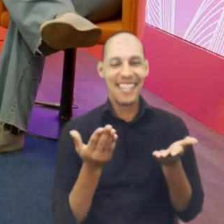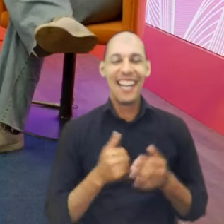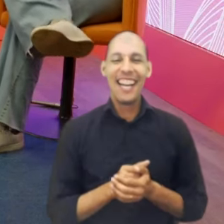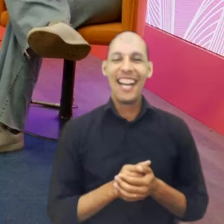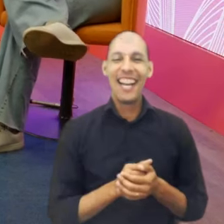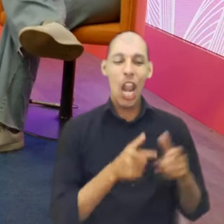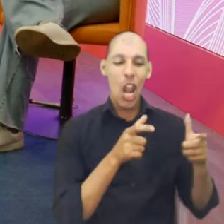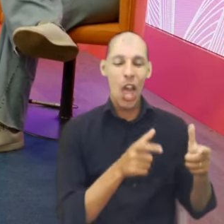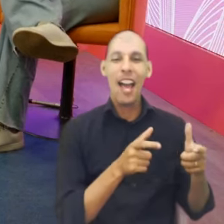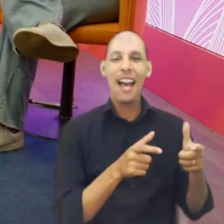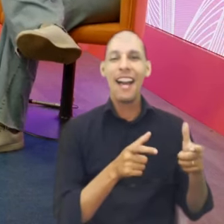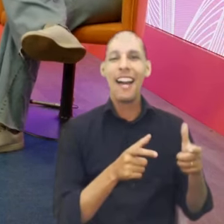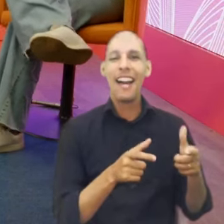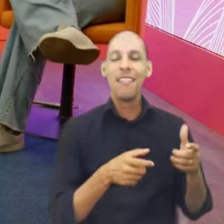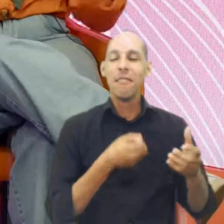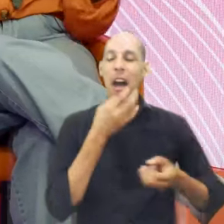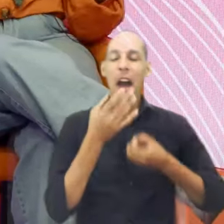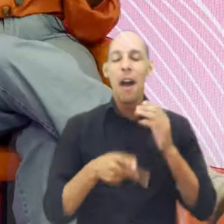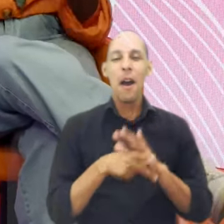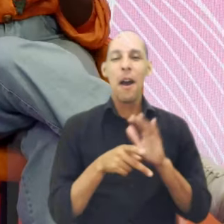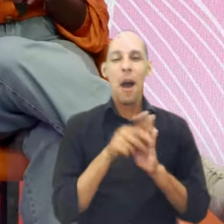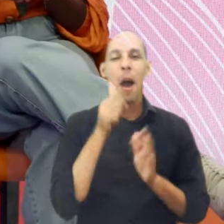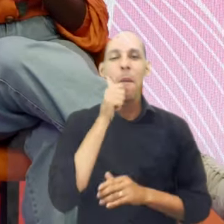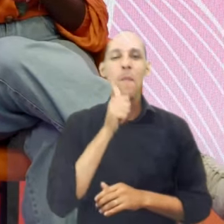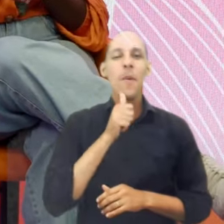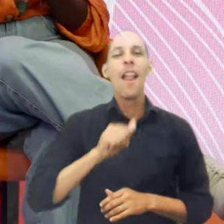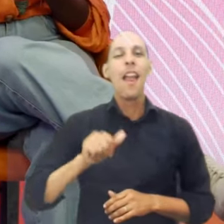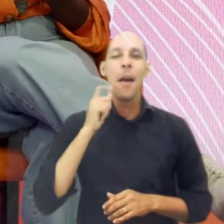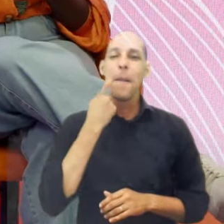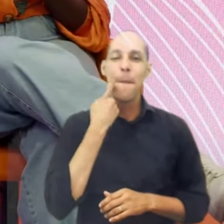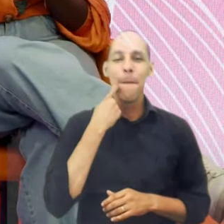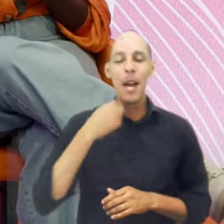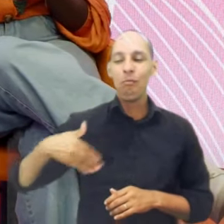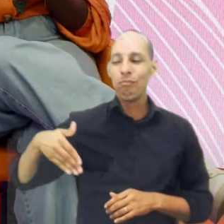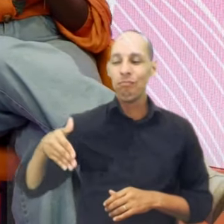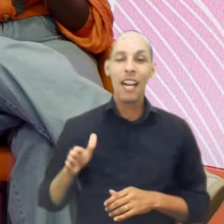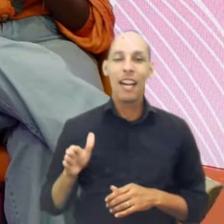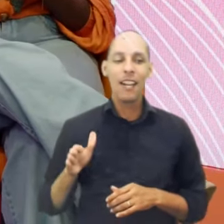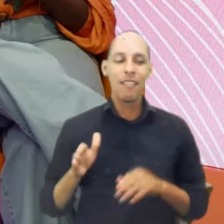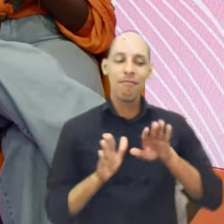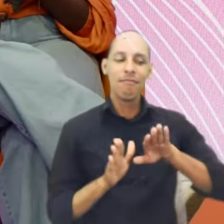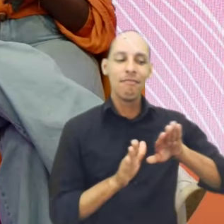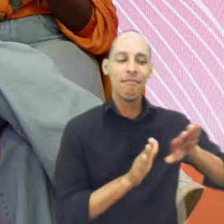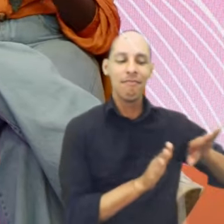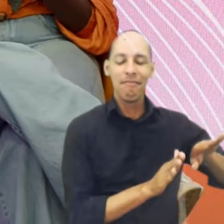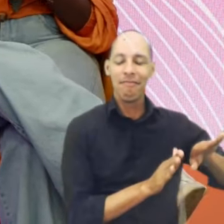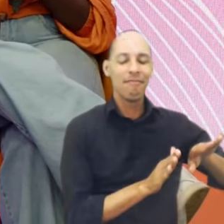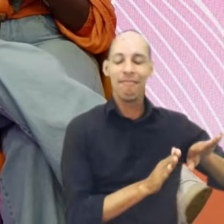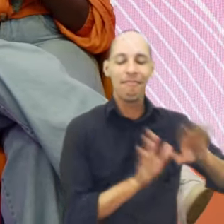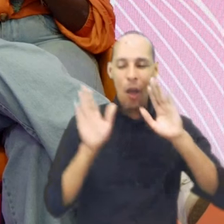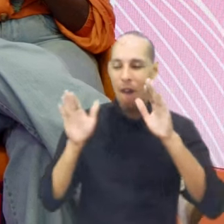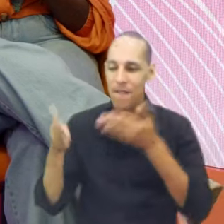Né? Deixar o meu canto da sereia para realmente trilhar a trajetória do empreendedorismo. E durante